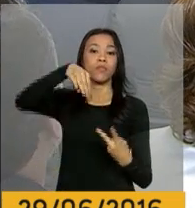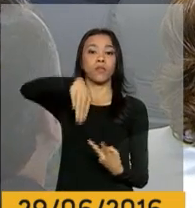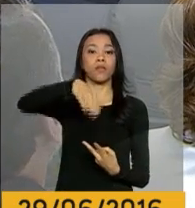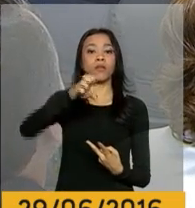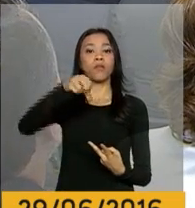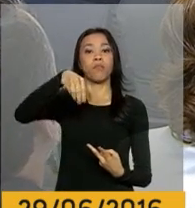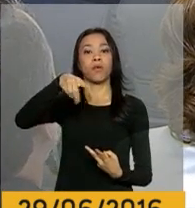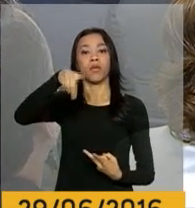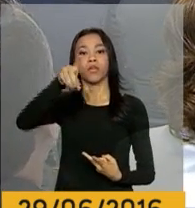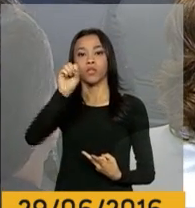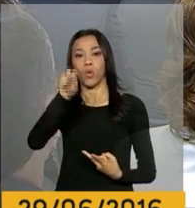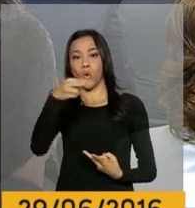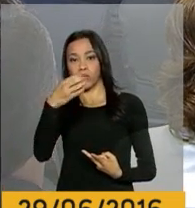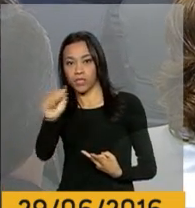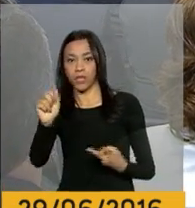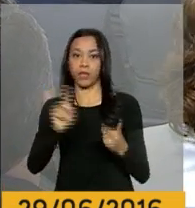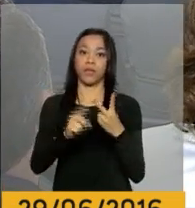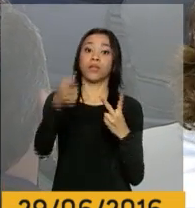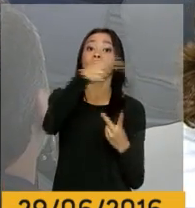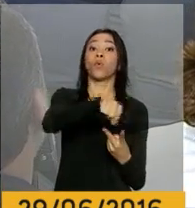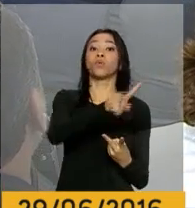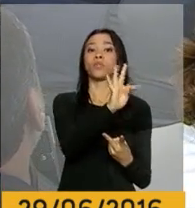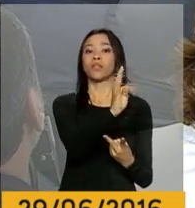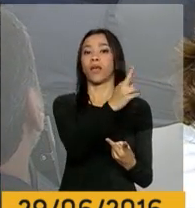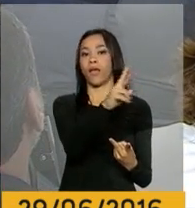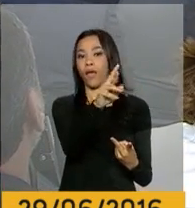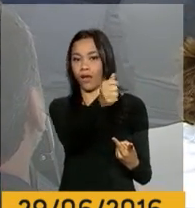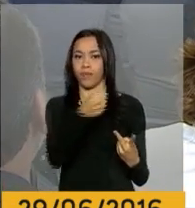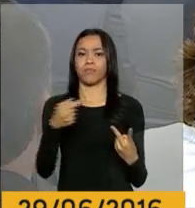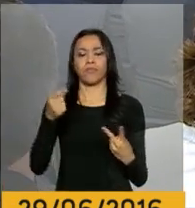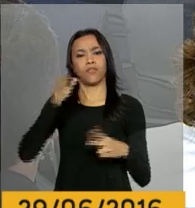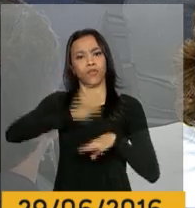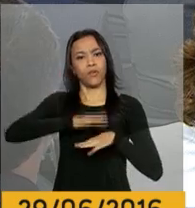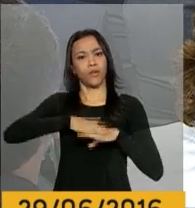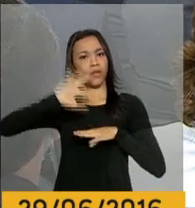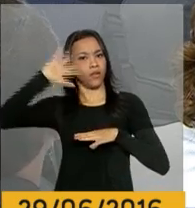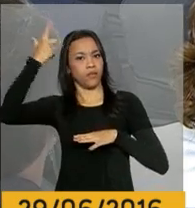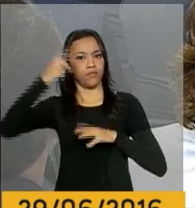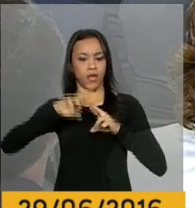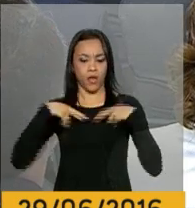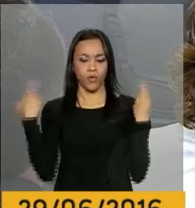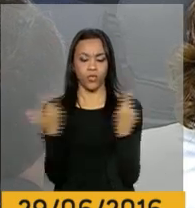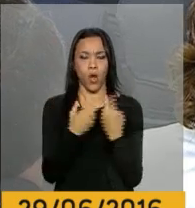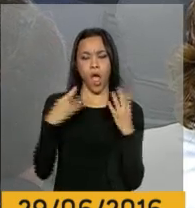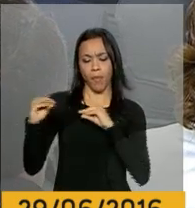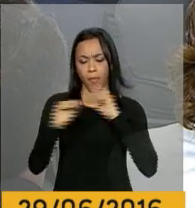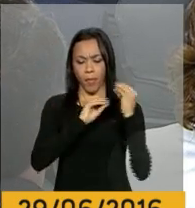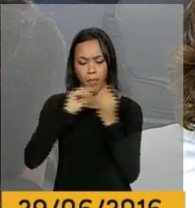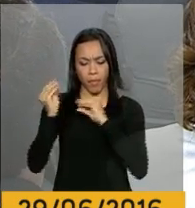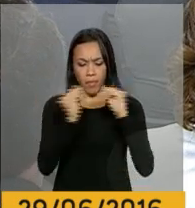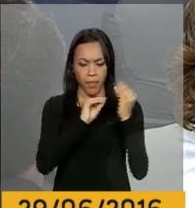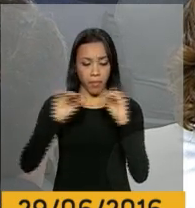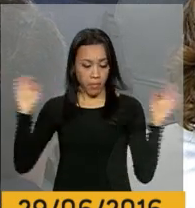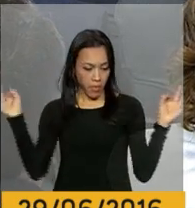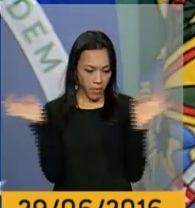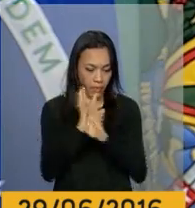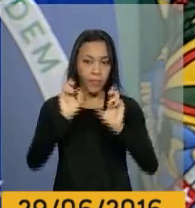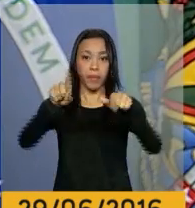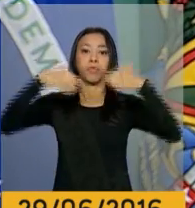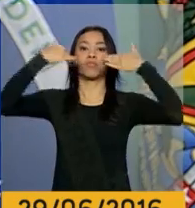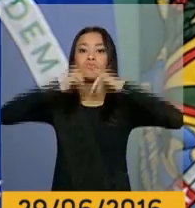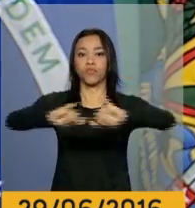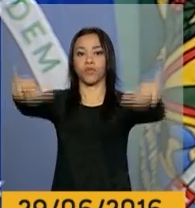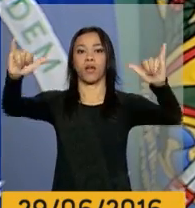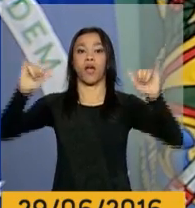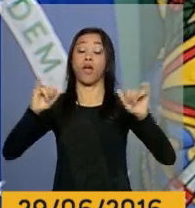disseram exatamente que foram determinações nossas, ou seja, foi fruto da troca de ideias para revelar que a educação é fundamental